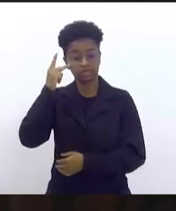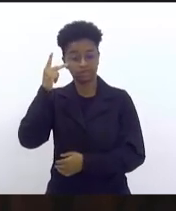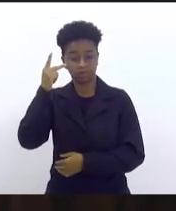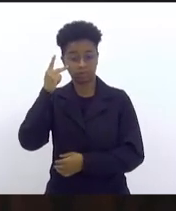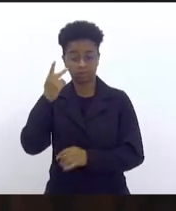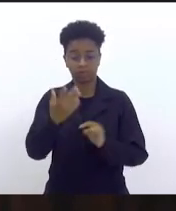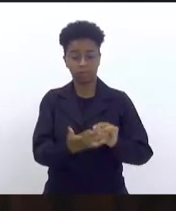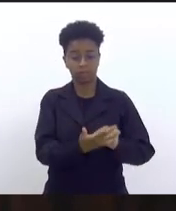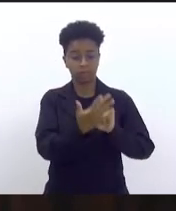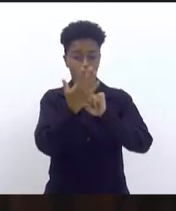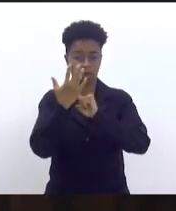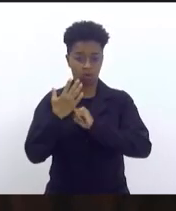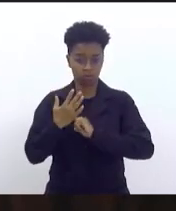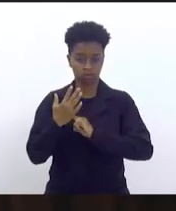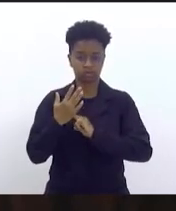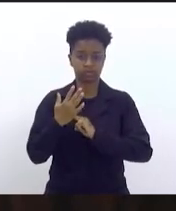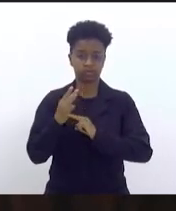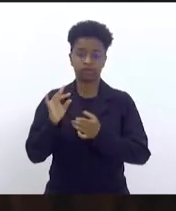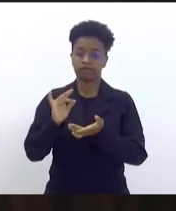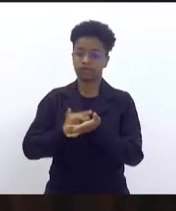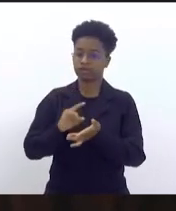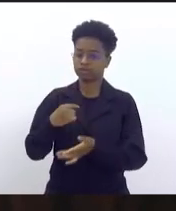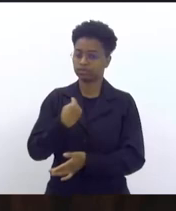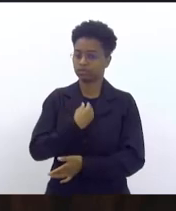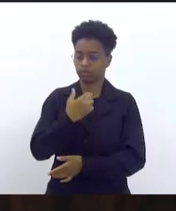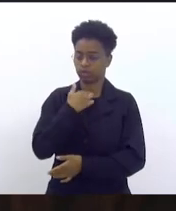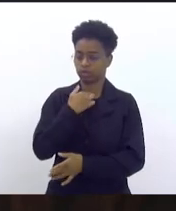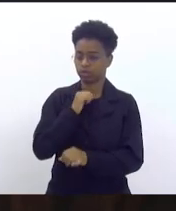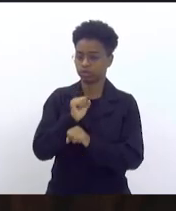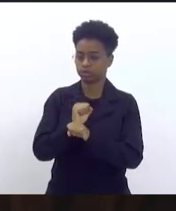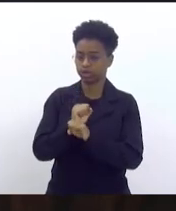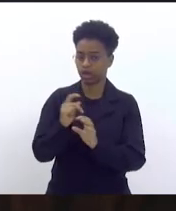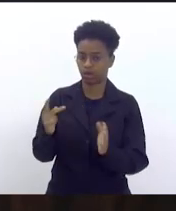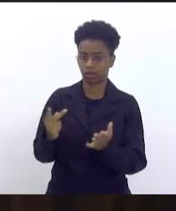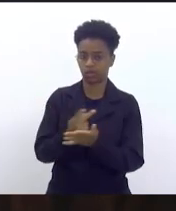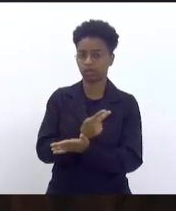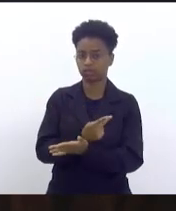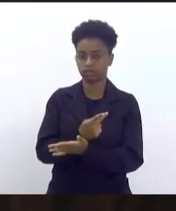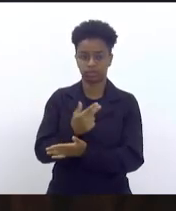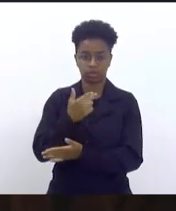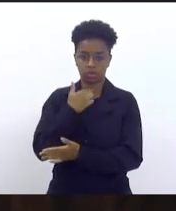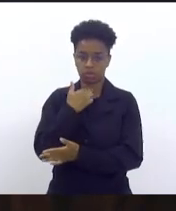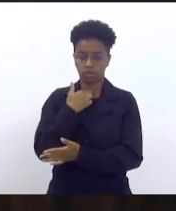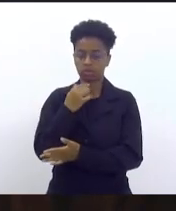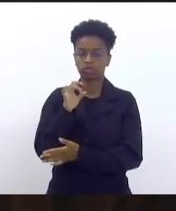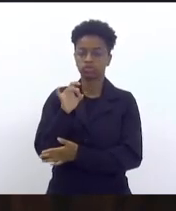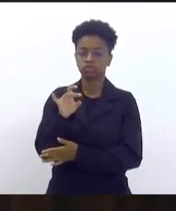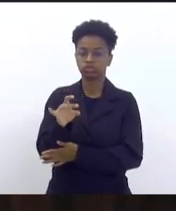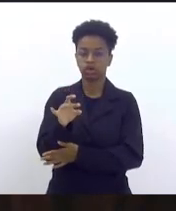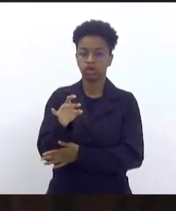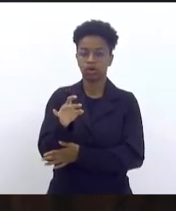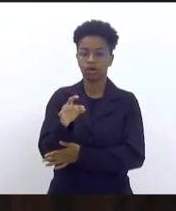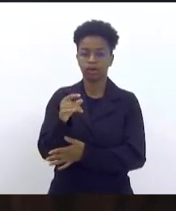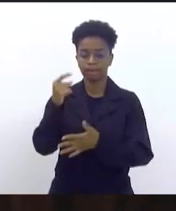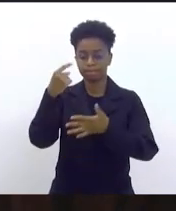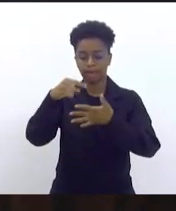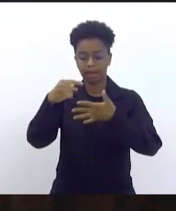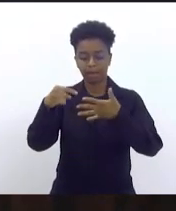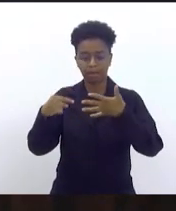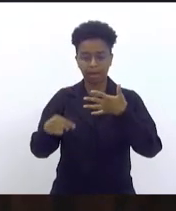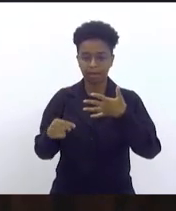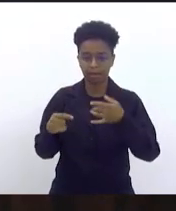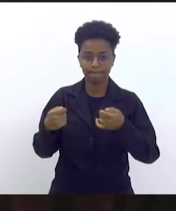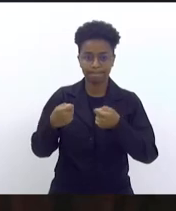mostrando que não podemos esperar acontecer não podemos só qualificar os danos estou